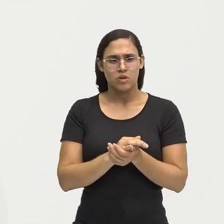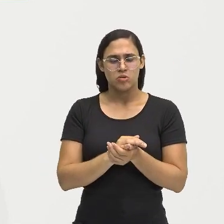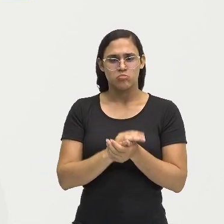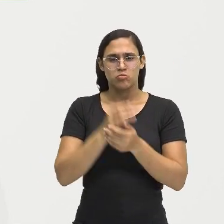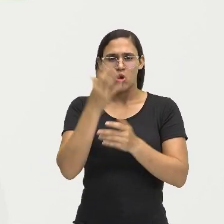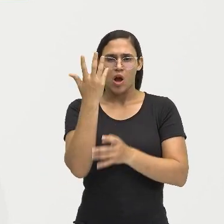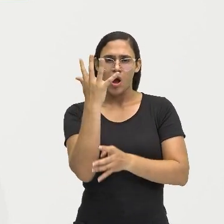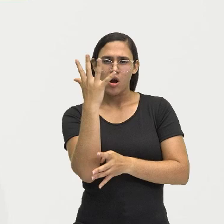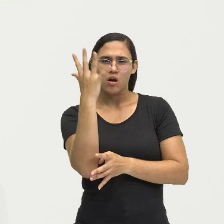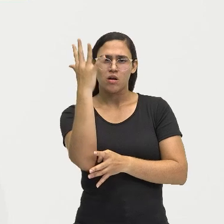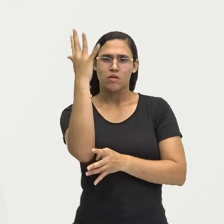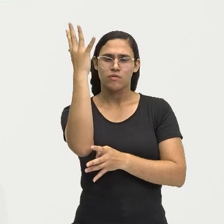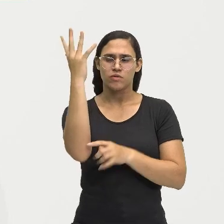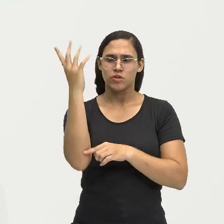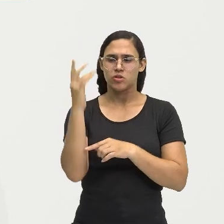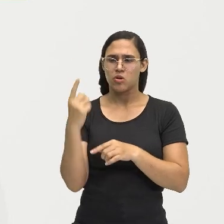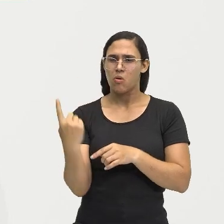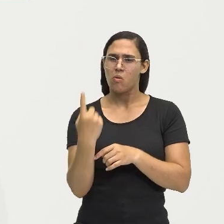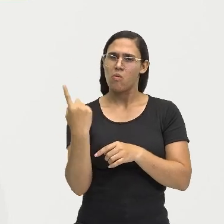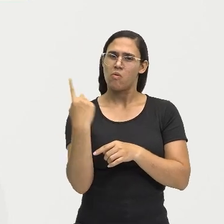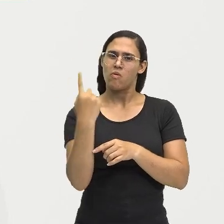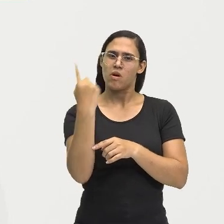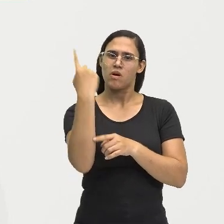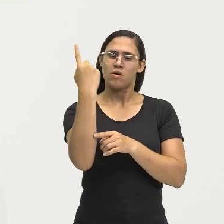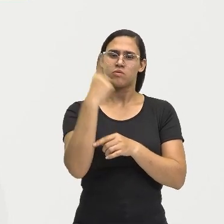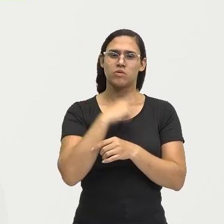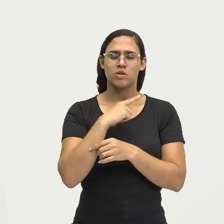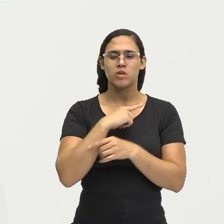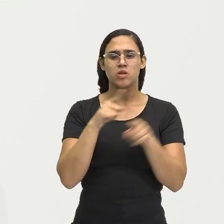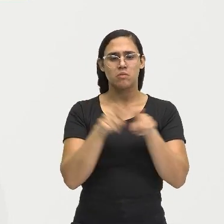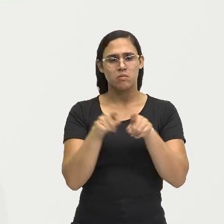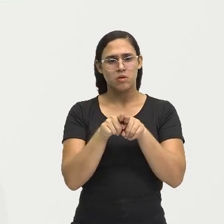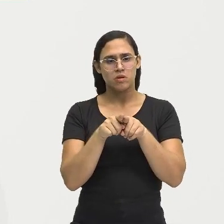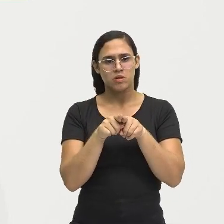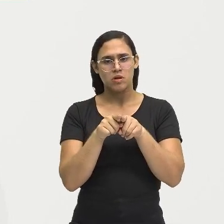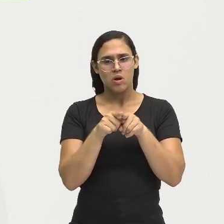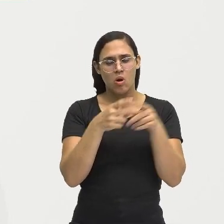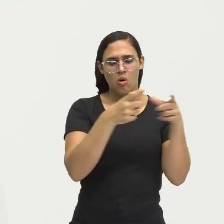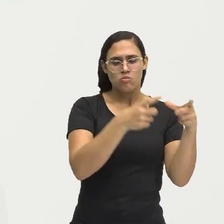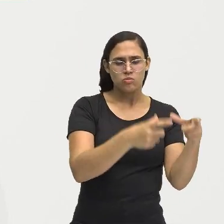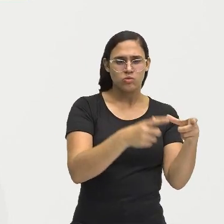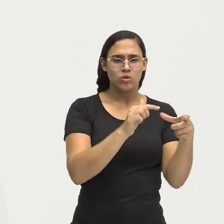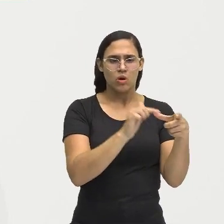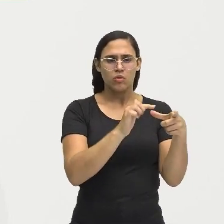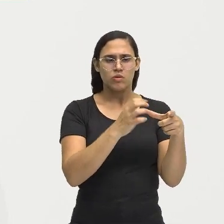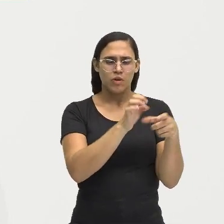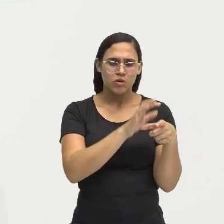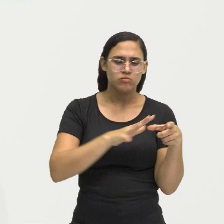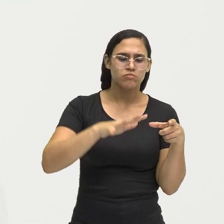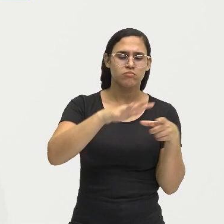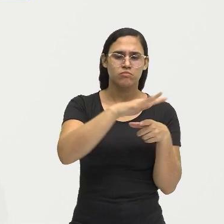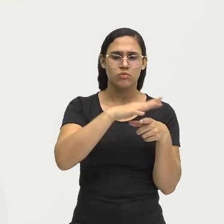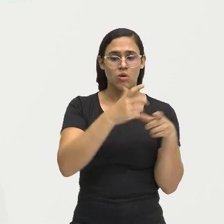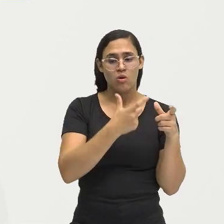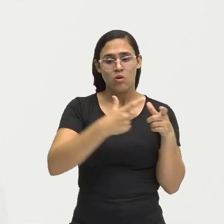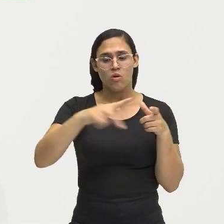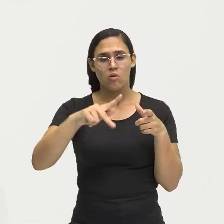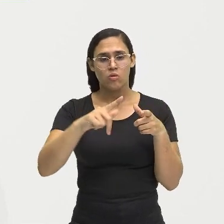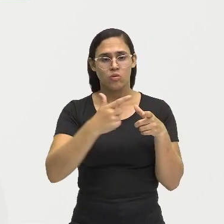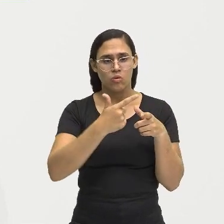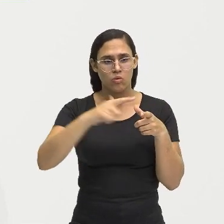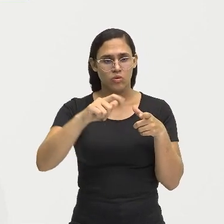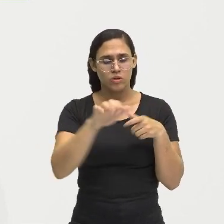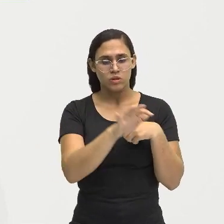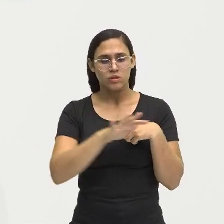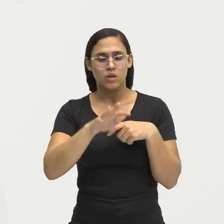grandes árvores bem altas, mas a gente também tem ali uma parte que vai englobar aí nos outros locais que a gente tem